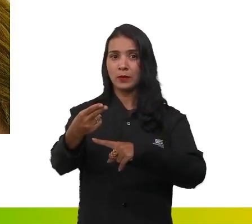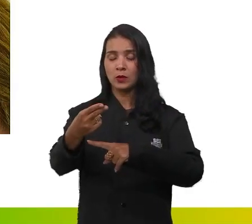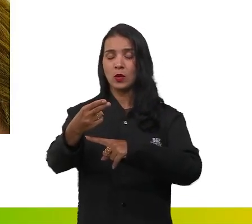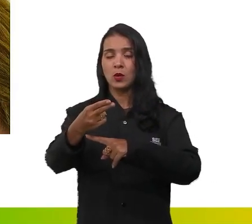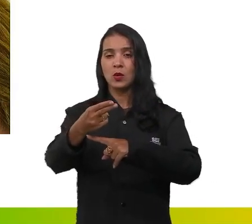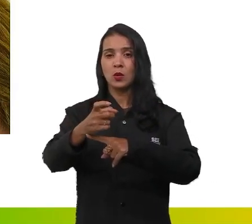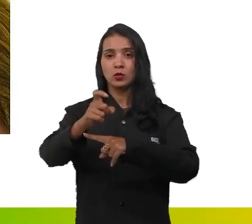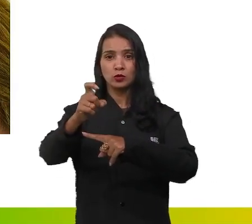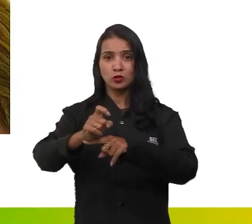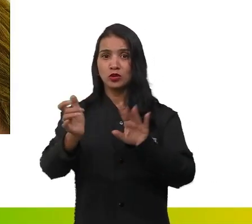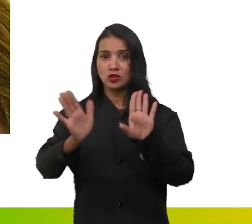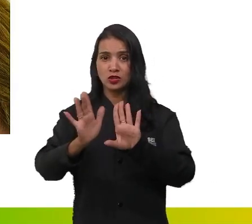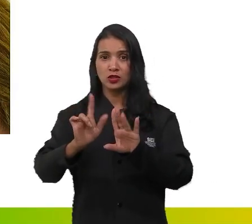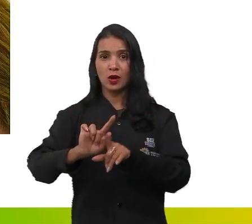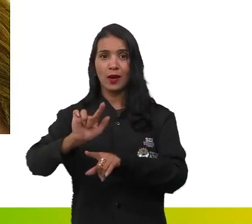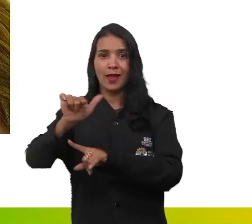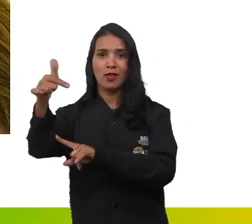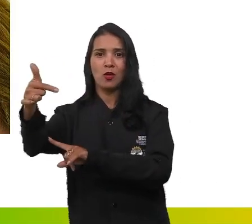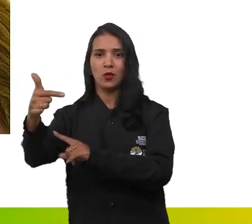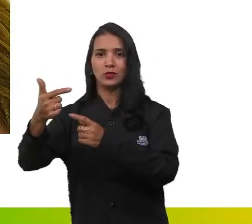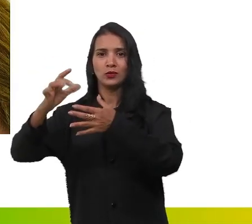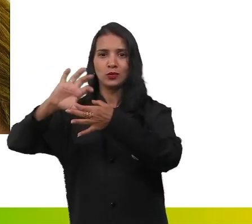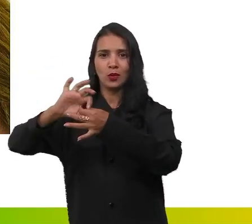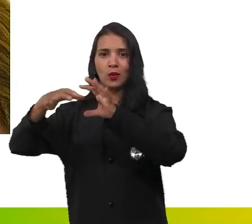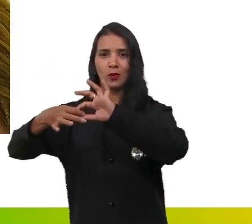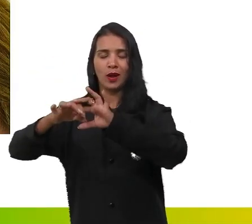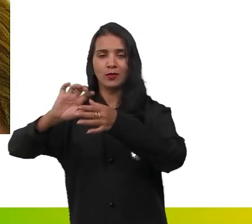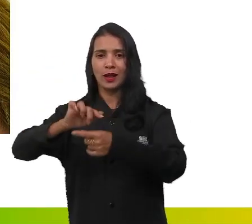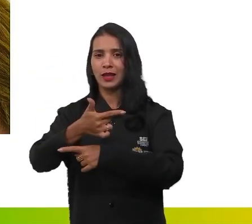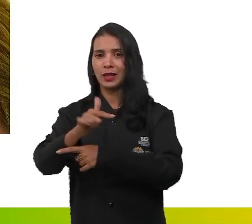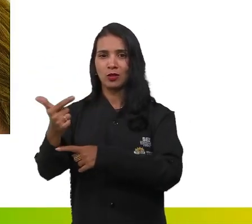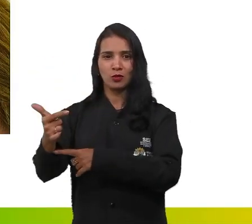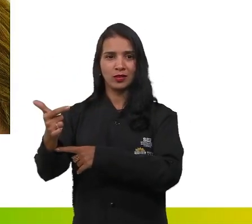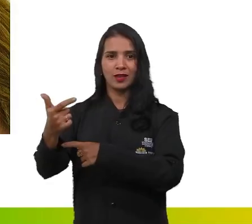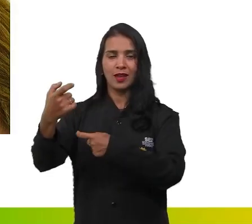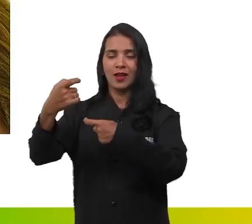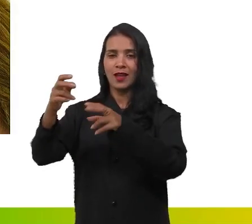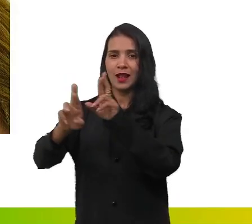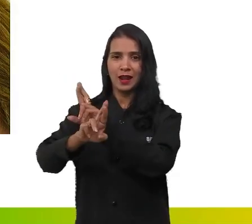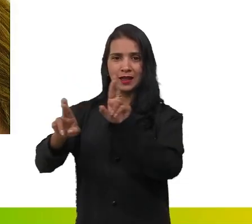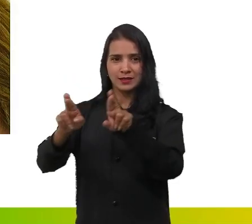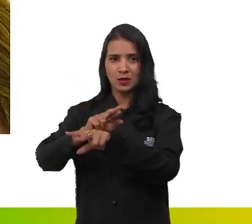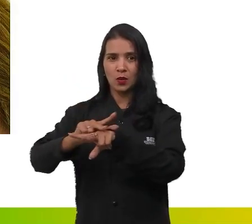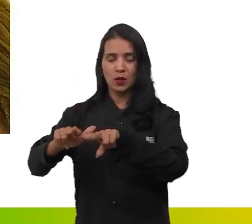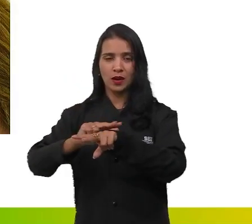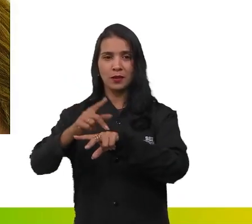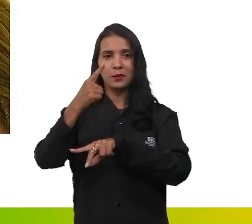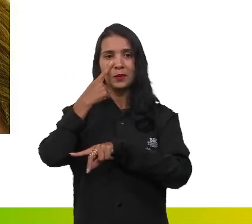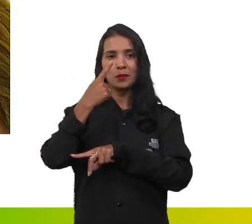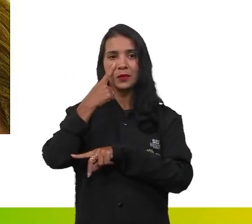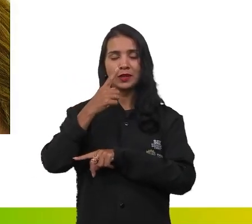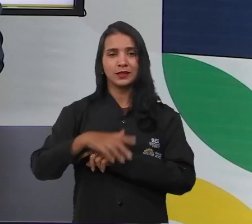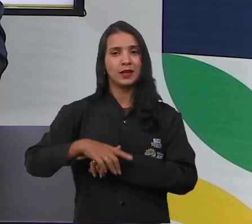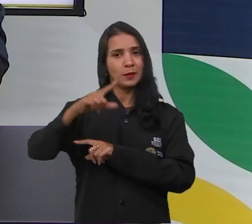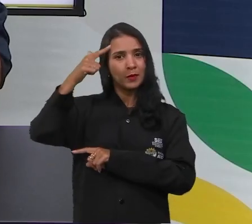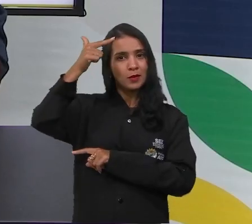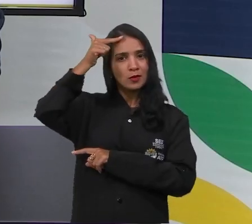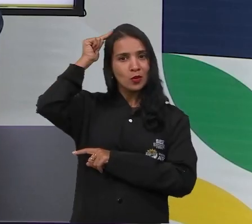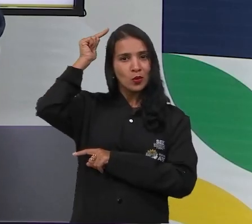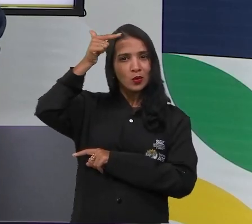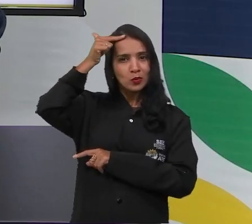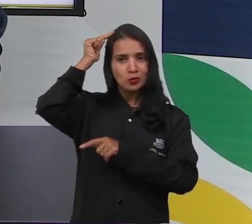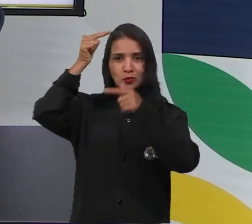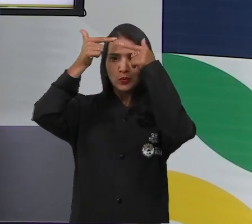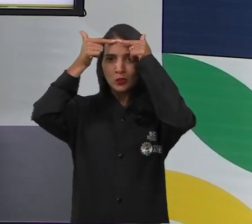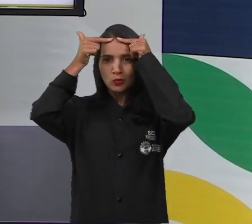cromossomos não sexuais. Então, trouxe aqui um exemplo clássico, que é a calvície. Por que apresenta